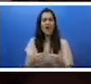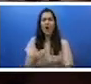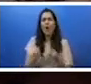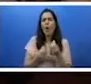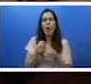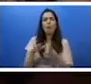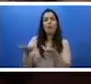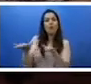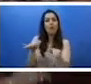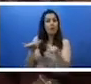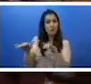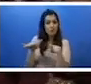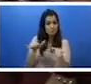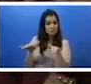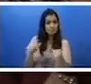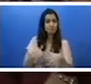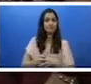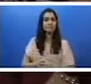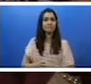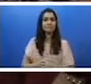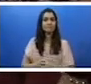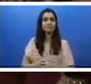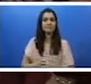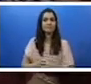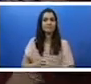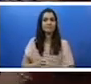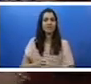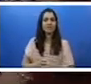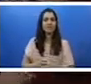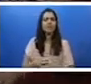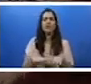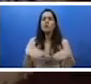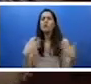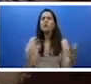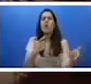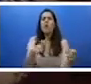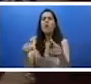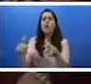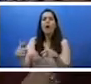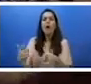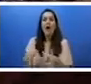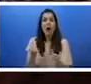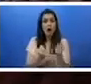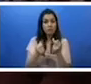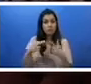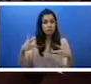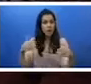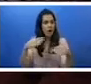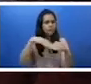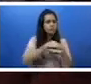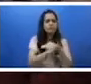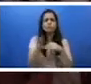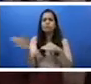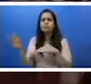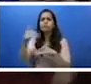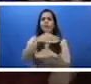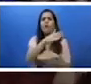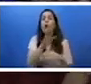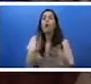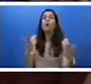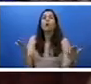se locomover, né? E o 2, por onde esses meios de transportes passam? Vamos